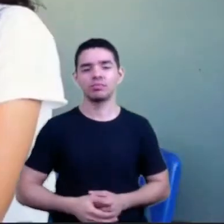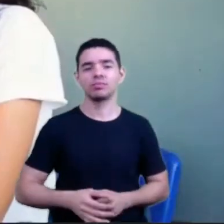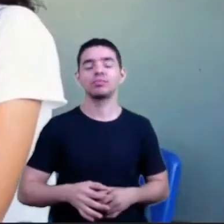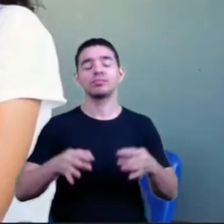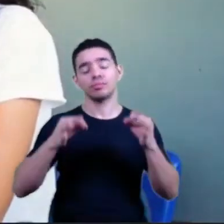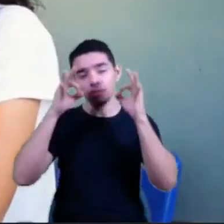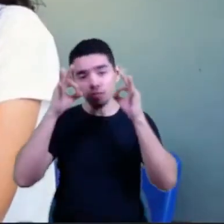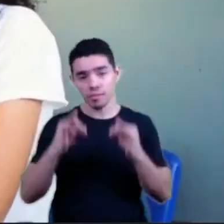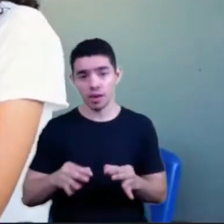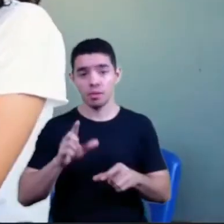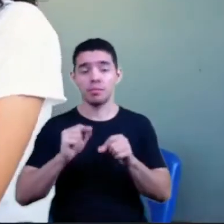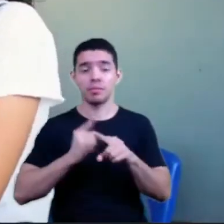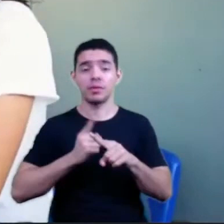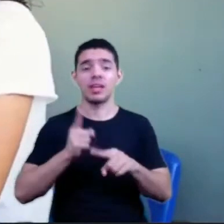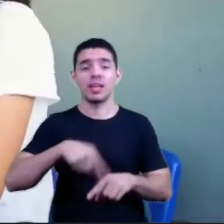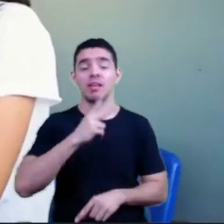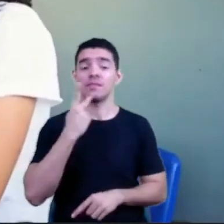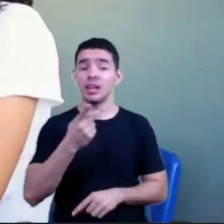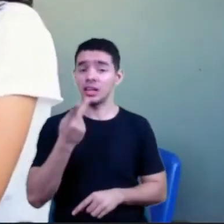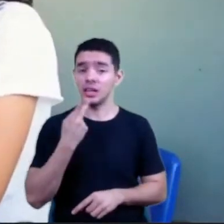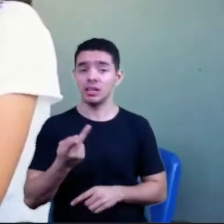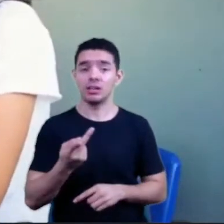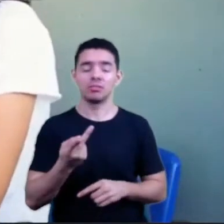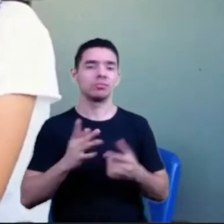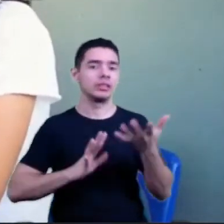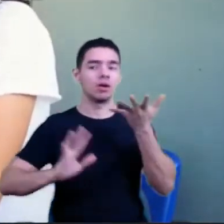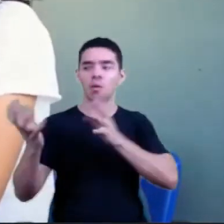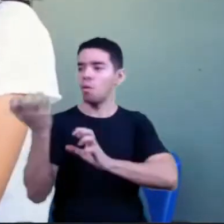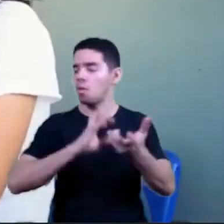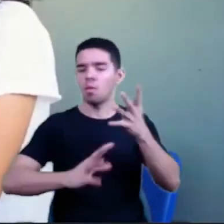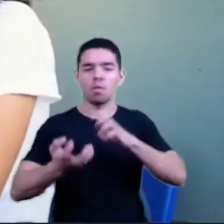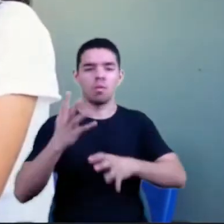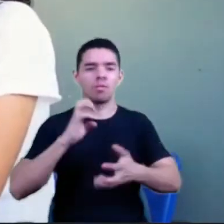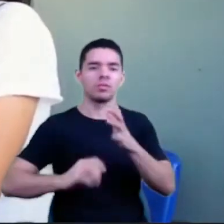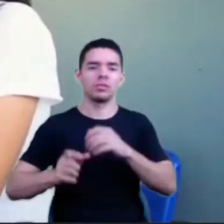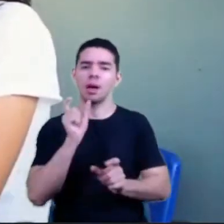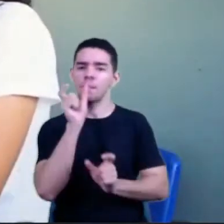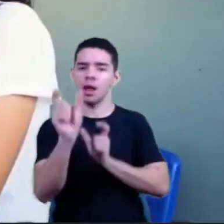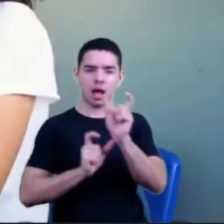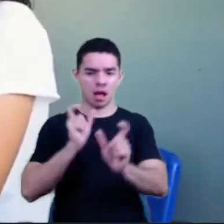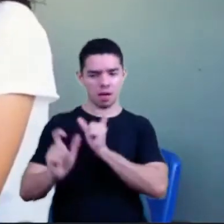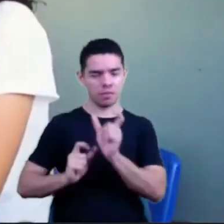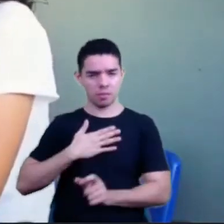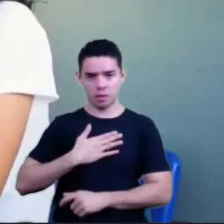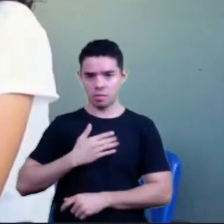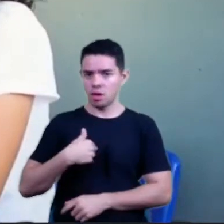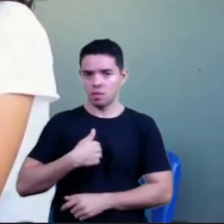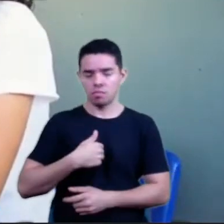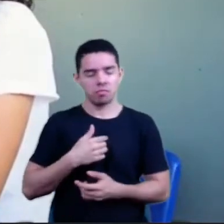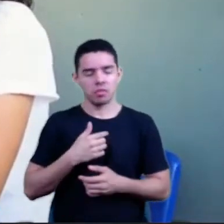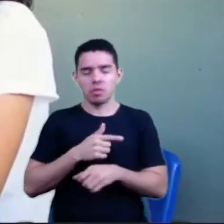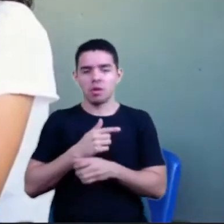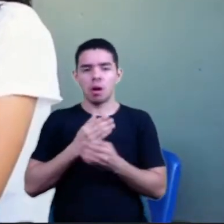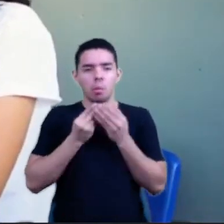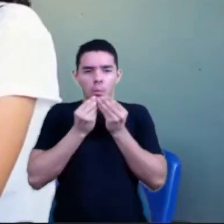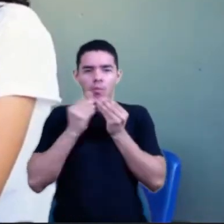Justamente por eles estarem falando e arrumando brigas com essas palavras comigo e eu não ia ficar quieta,